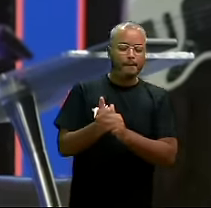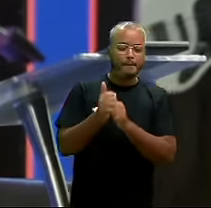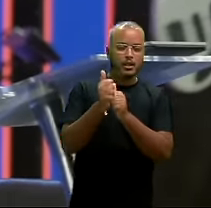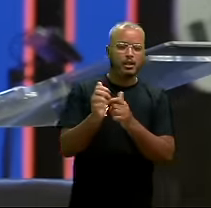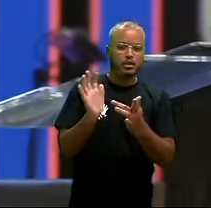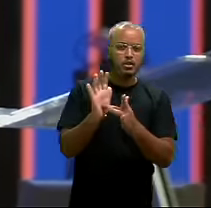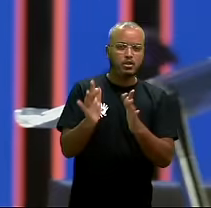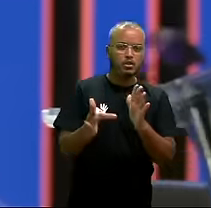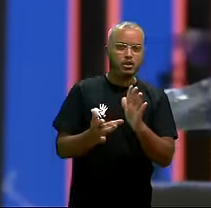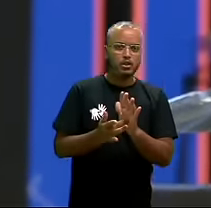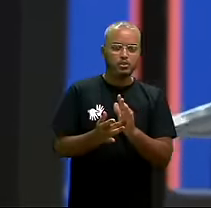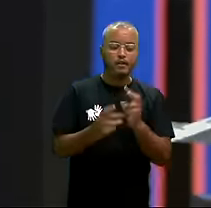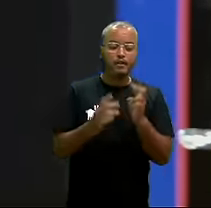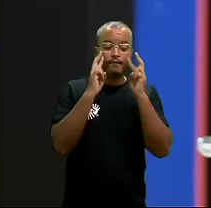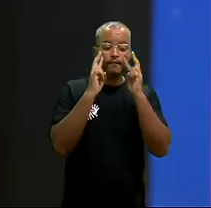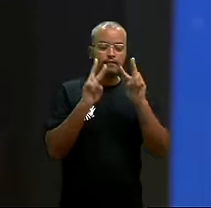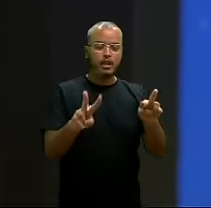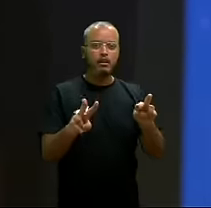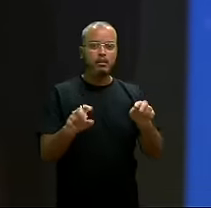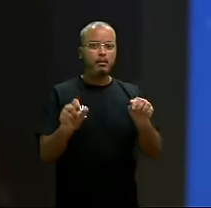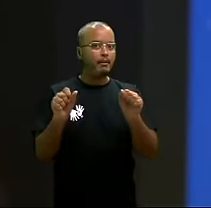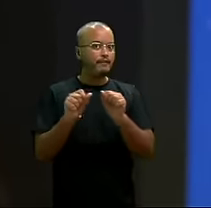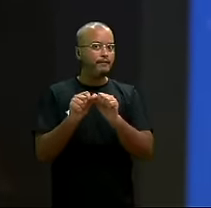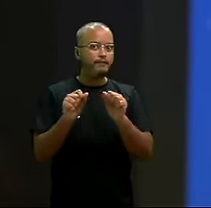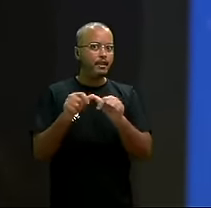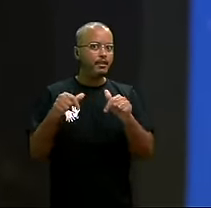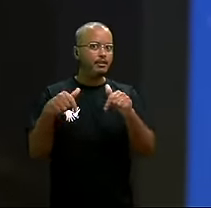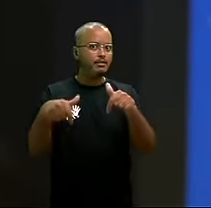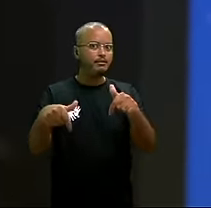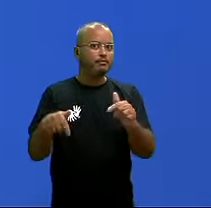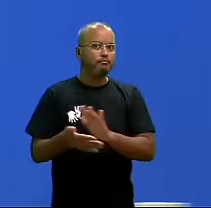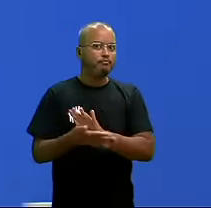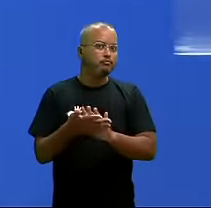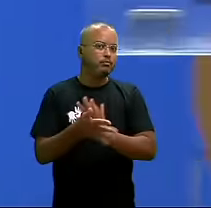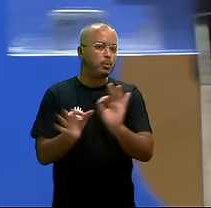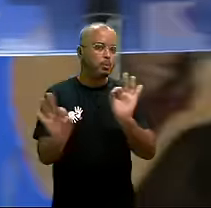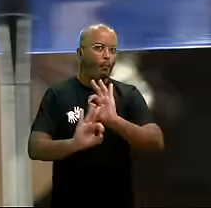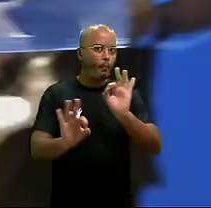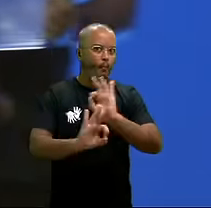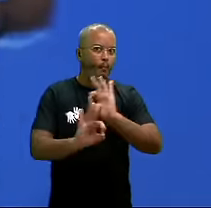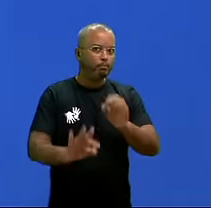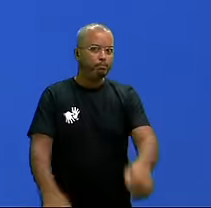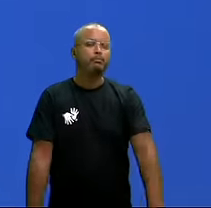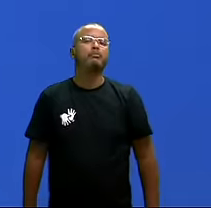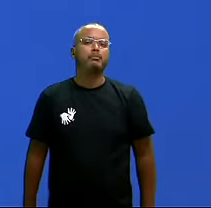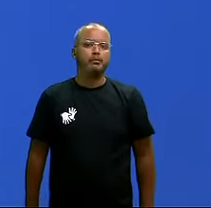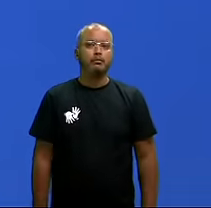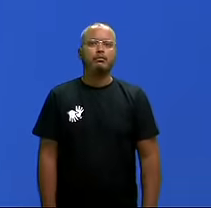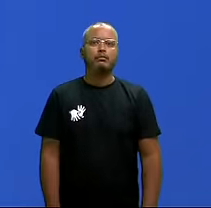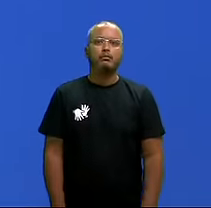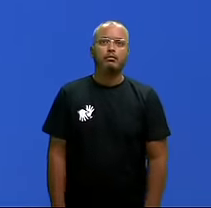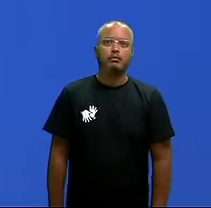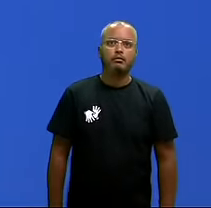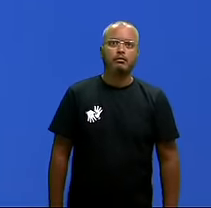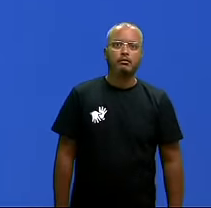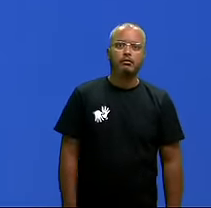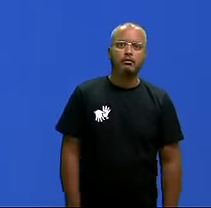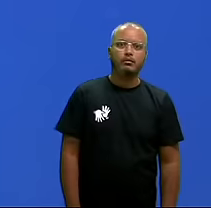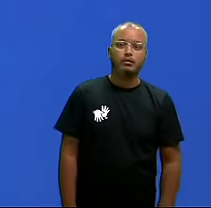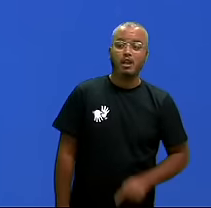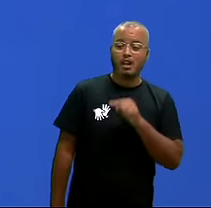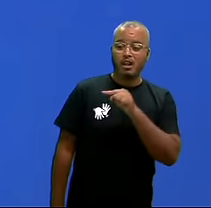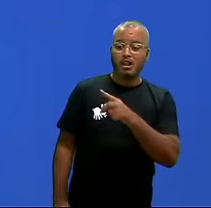não fazendo. Nós estamos falando de dois camaradas que andaram com Jesus, o grande mestre de todos, e o tempo todo com